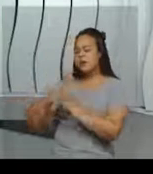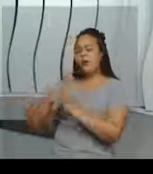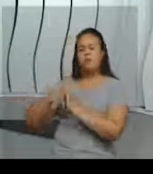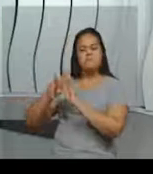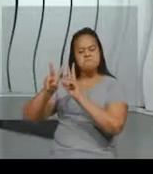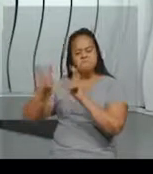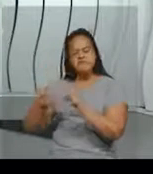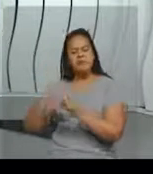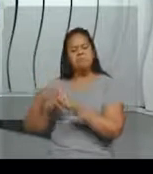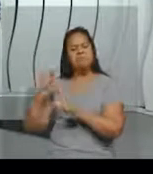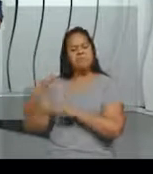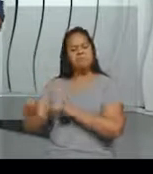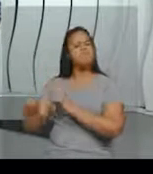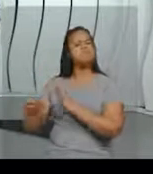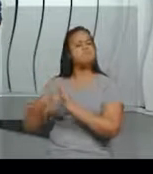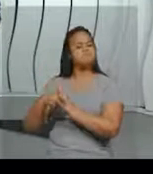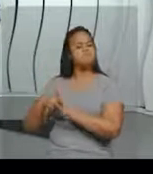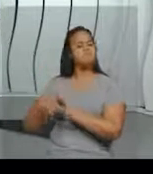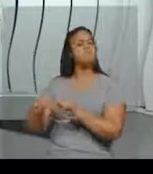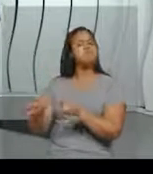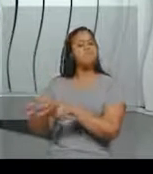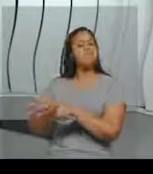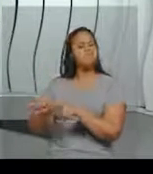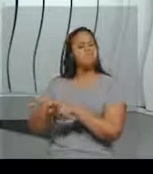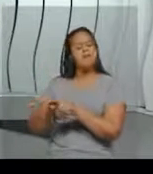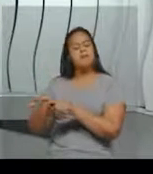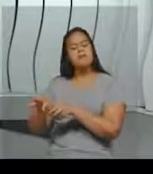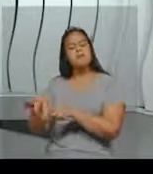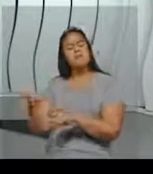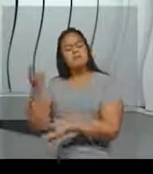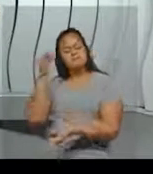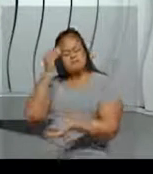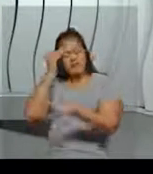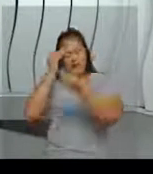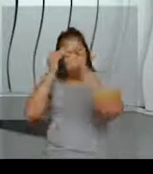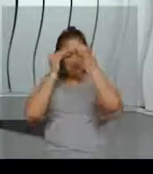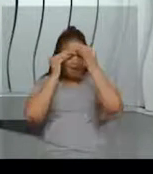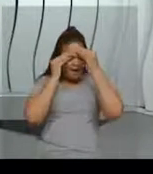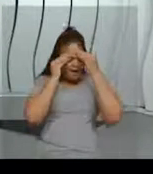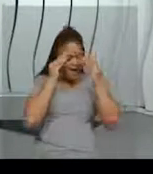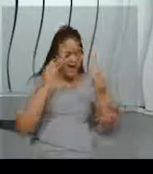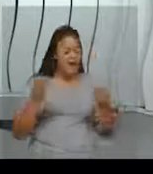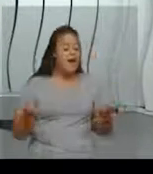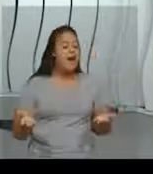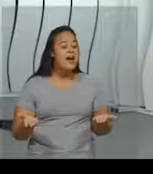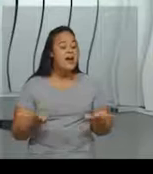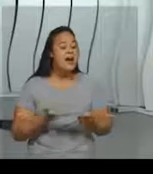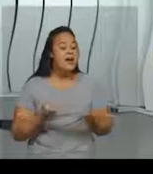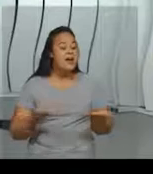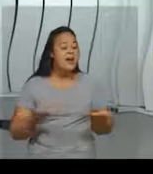como a gente vai aprender hoje, e também